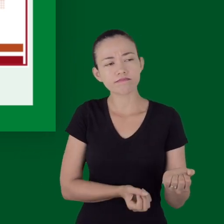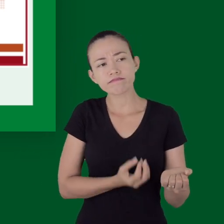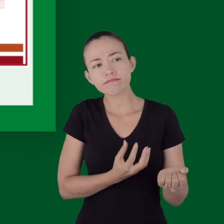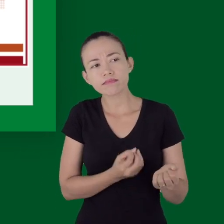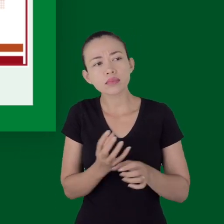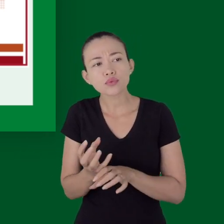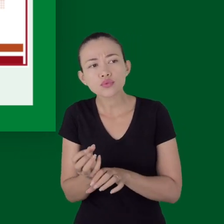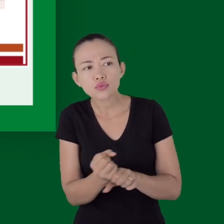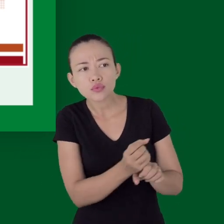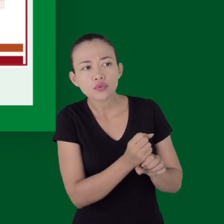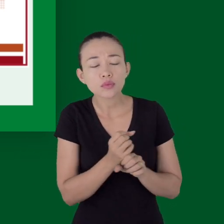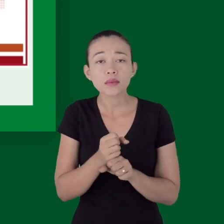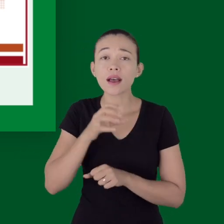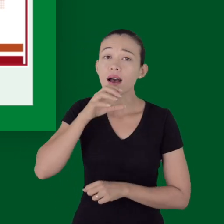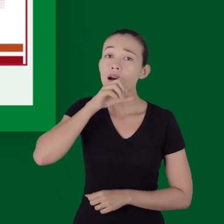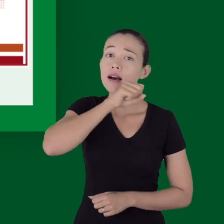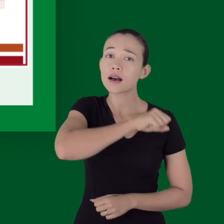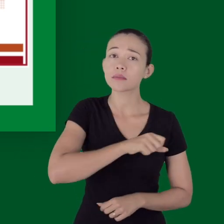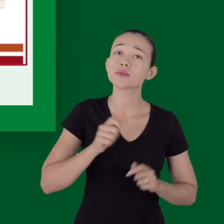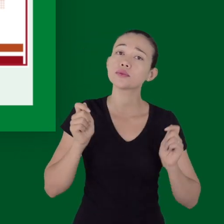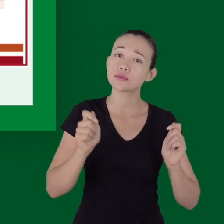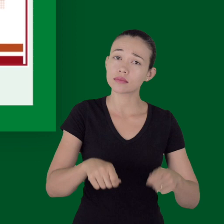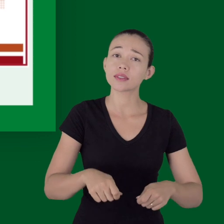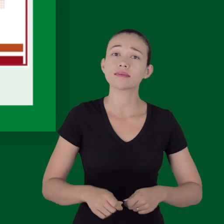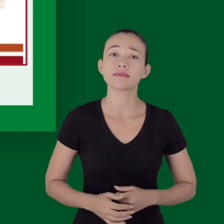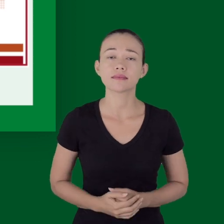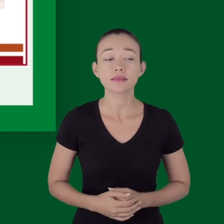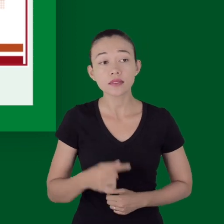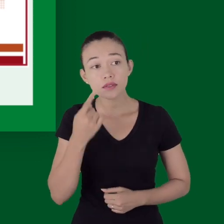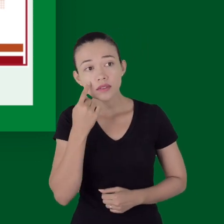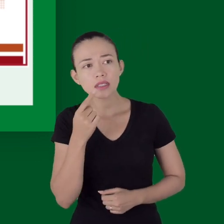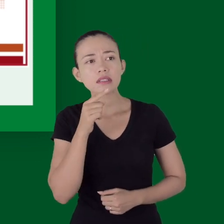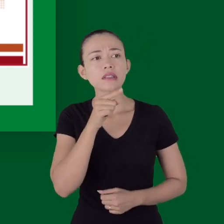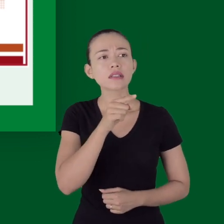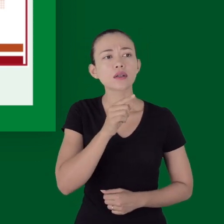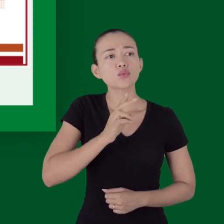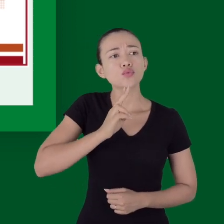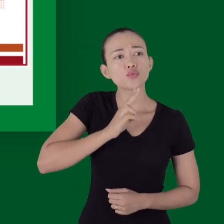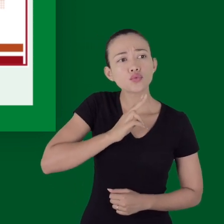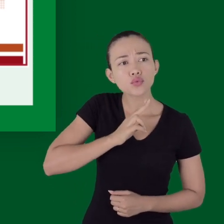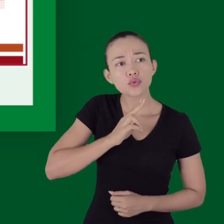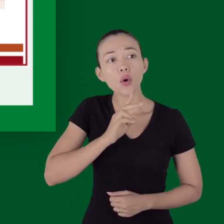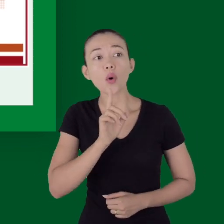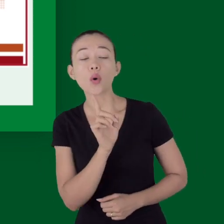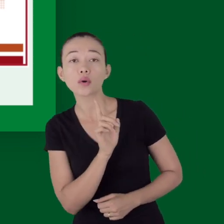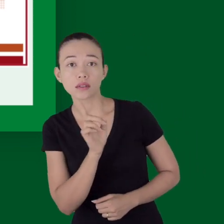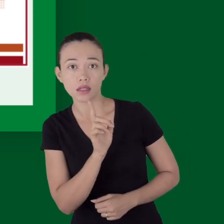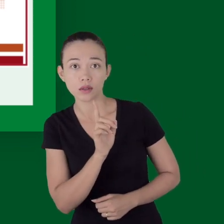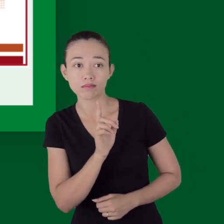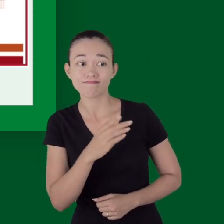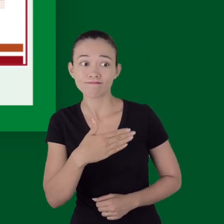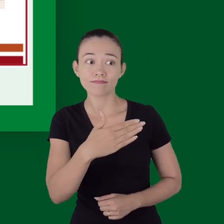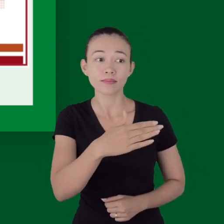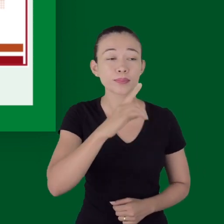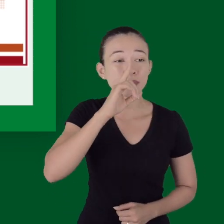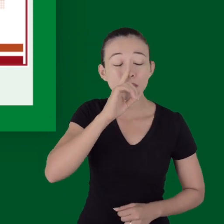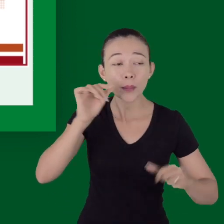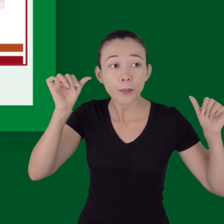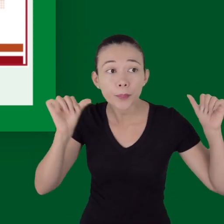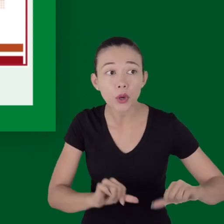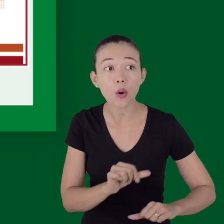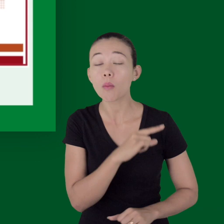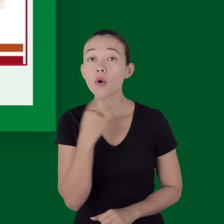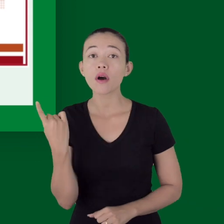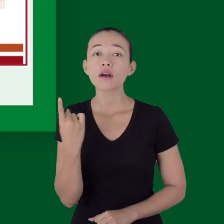e conseguir diferenciar rapidamente para tomar condutas e evitar um desfecho ruim, né? A